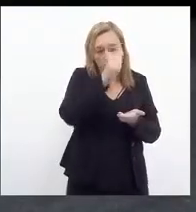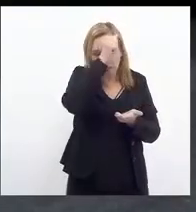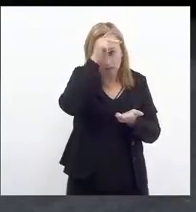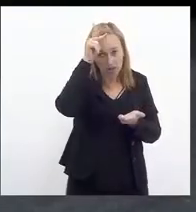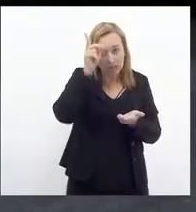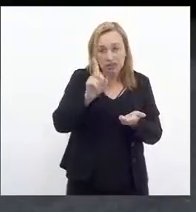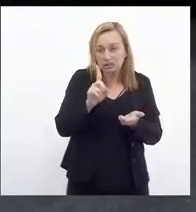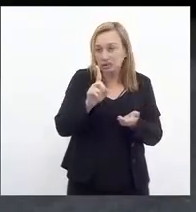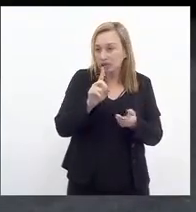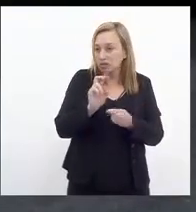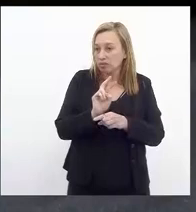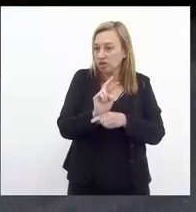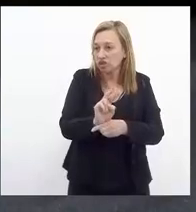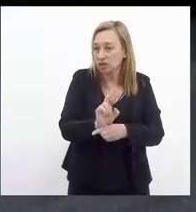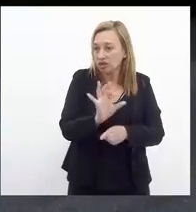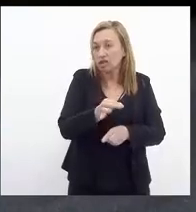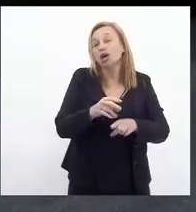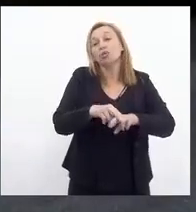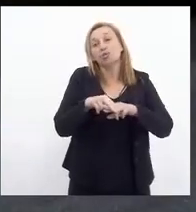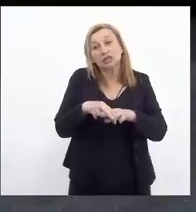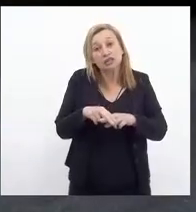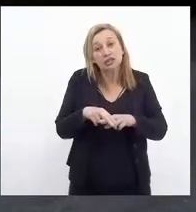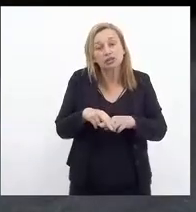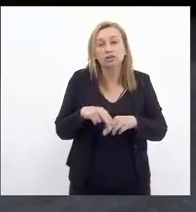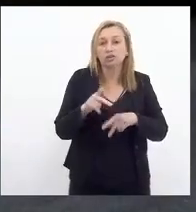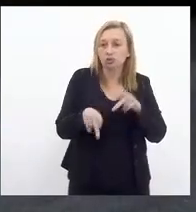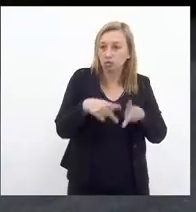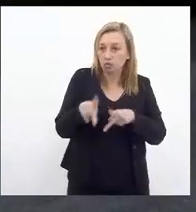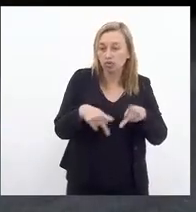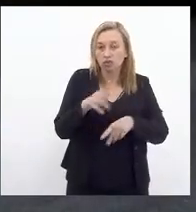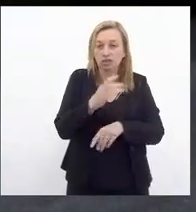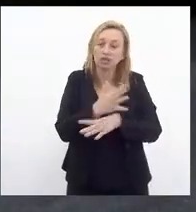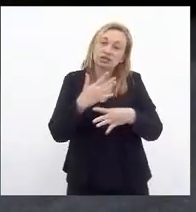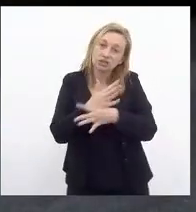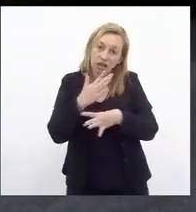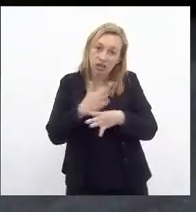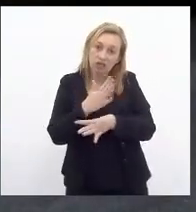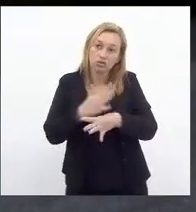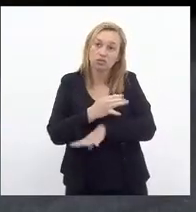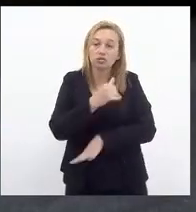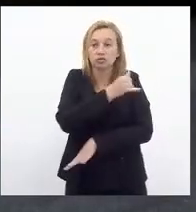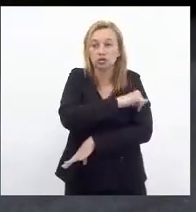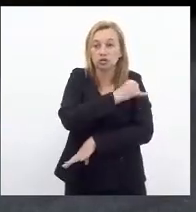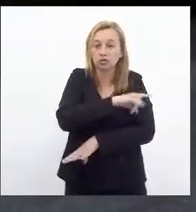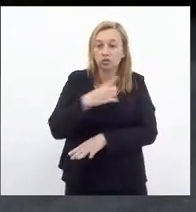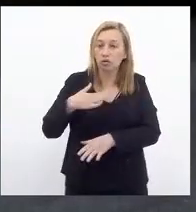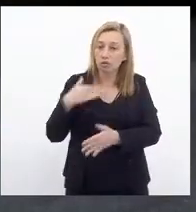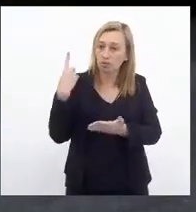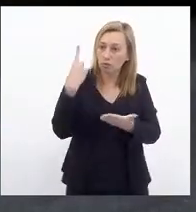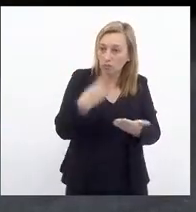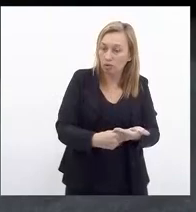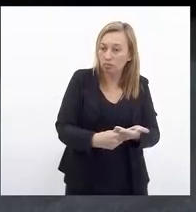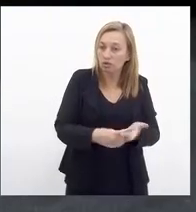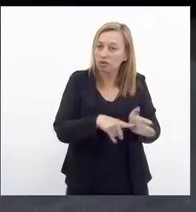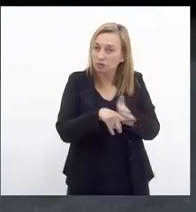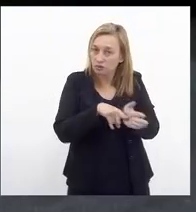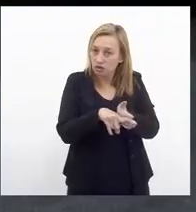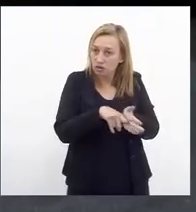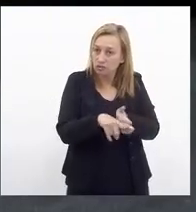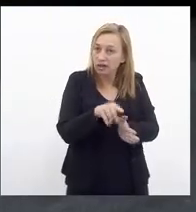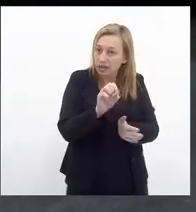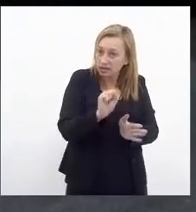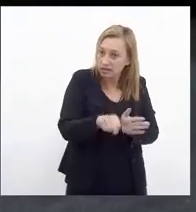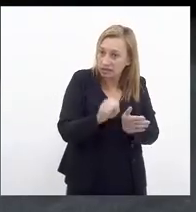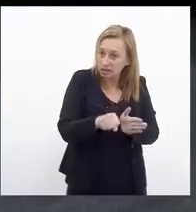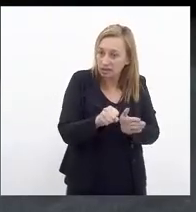empréstimo da forma mais adequada então é por isso que a população da cidade do Rio de Janeiro vai ter o meu comprometimento de fiscalizar bastante